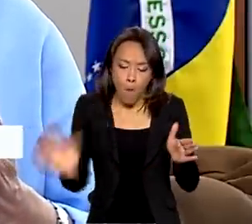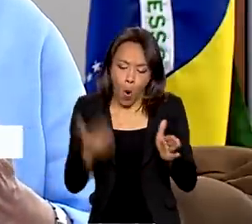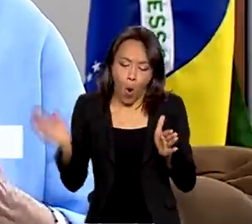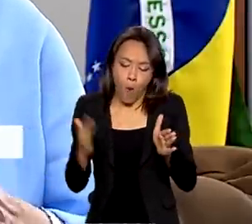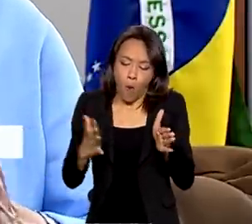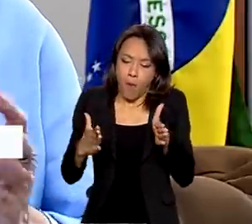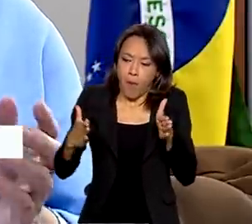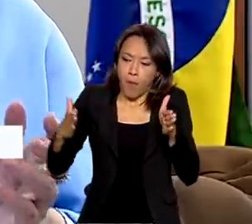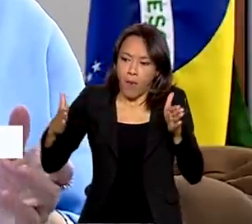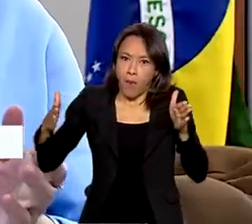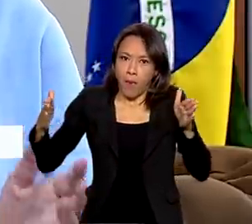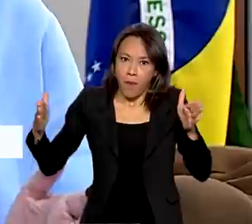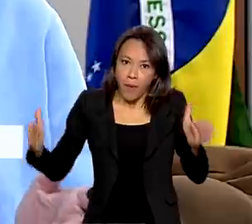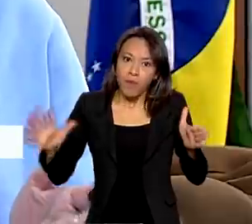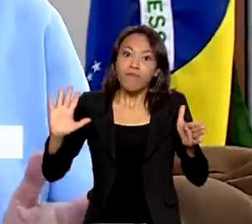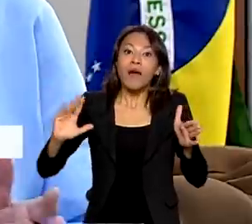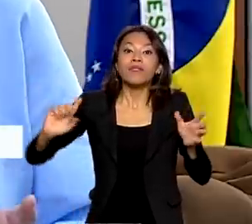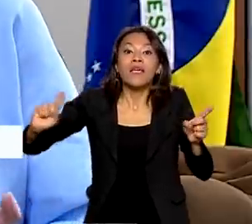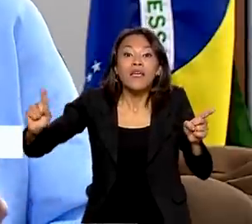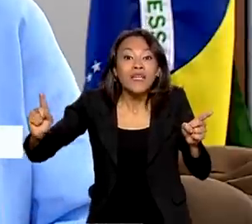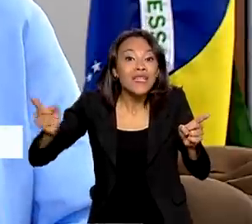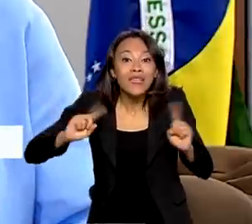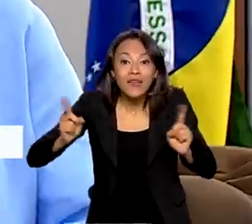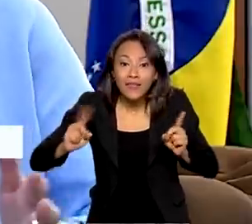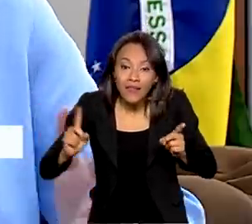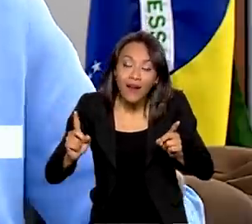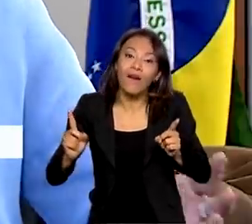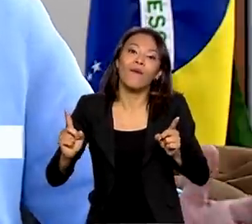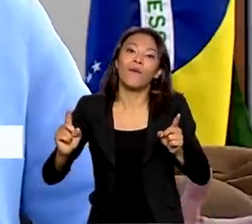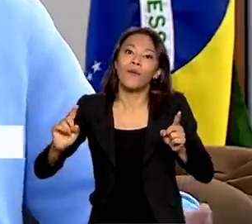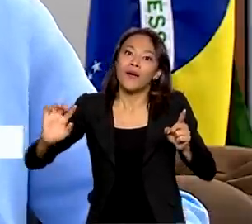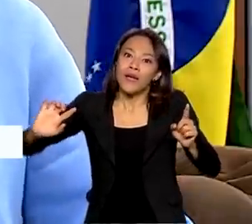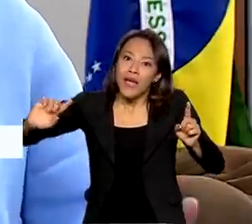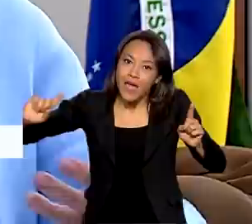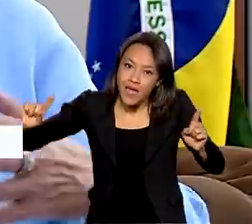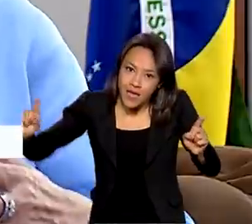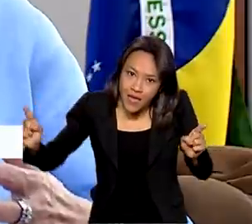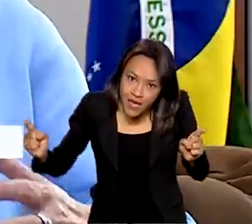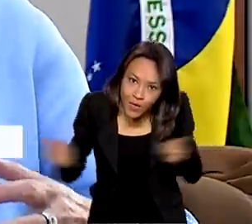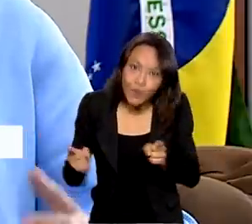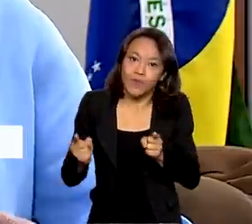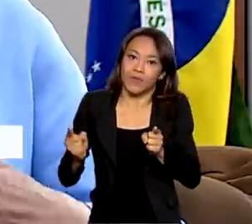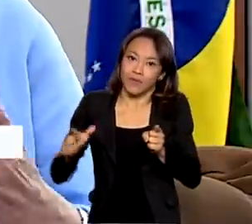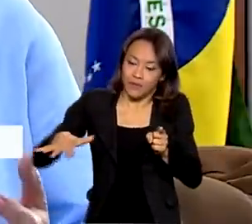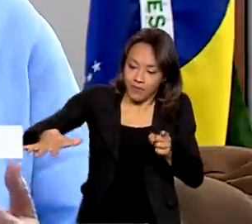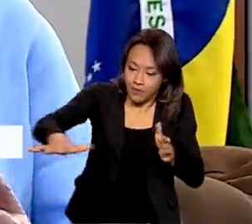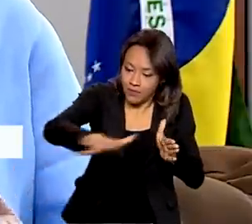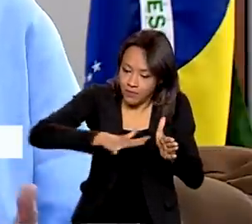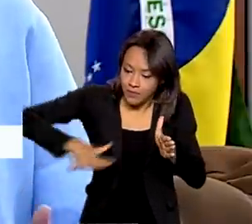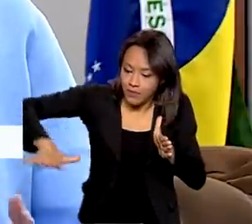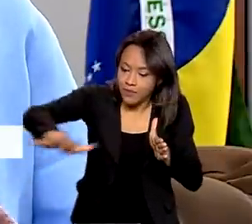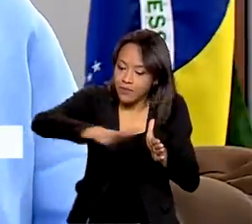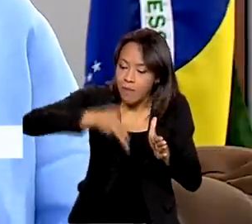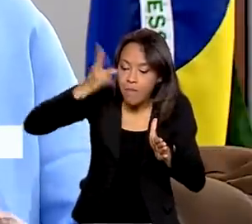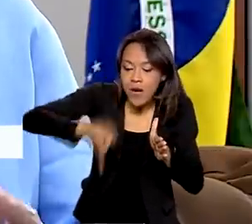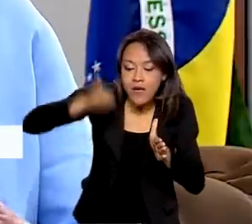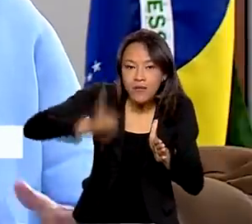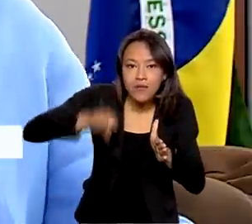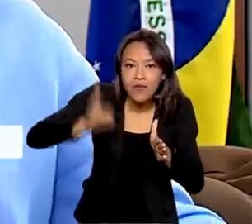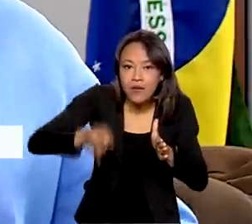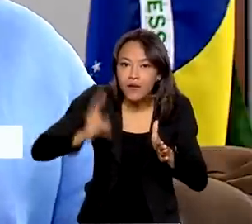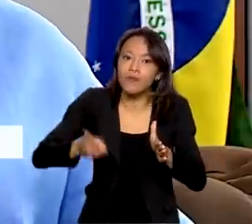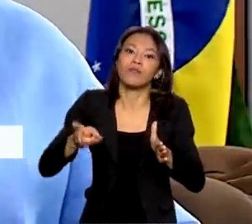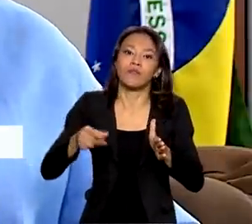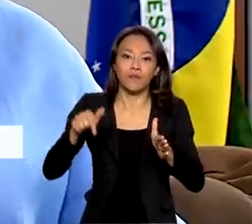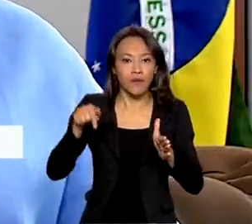produtividade na e e não gastando vamos ver mais áreas né para e colocando essas políticas cada vez